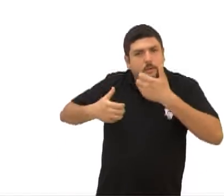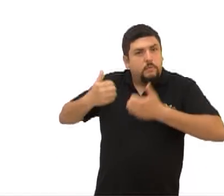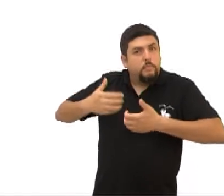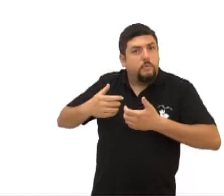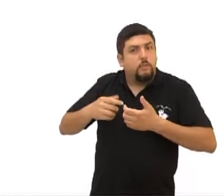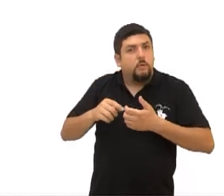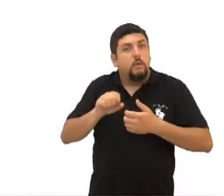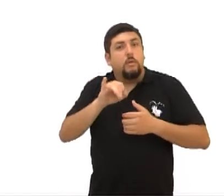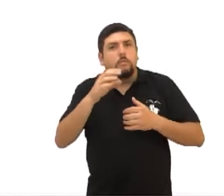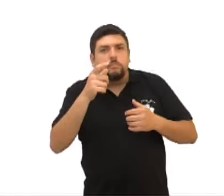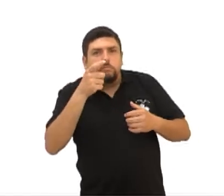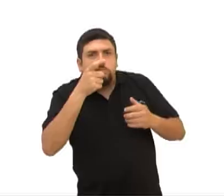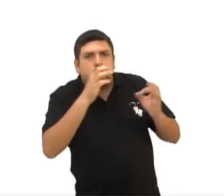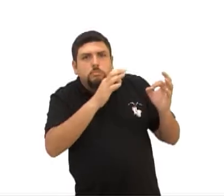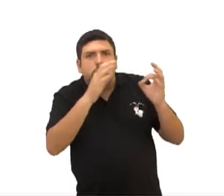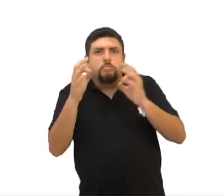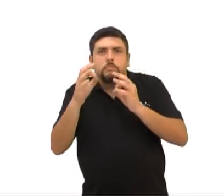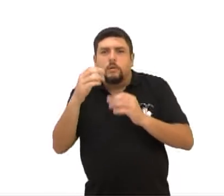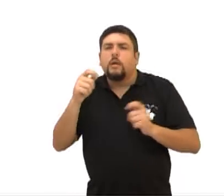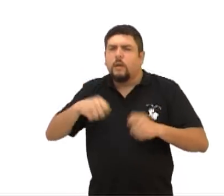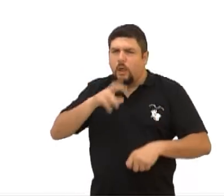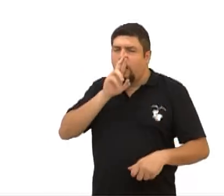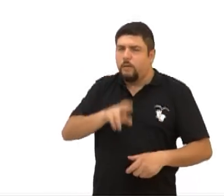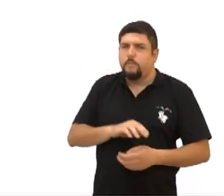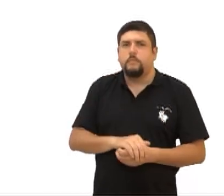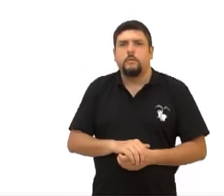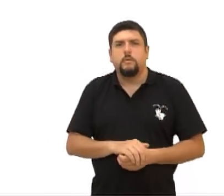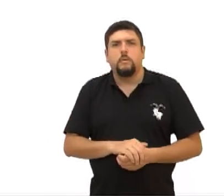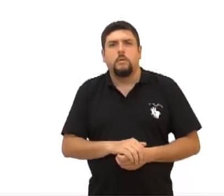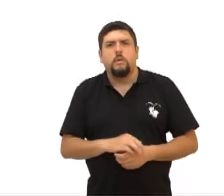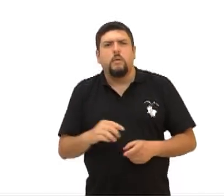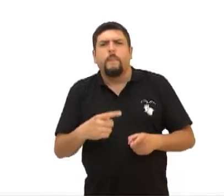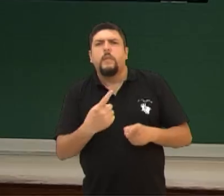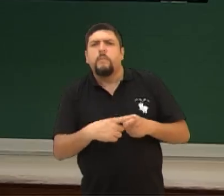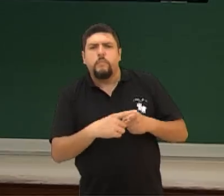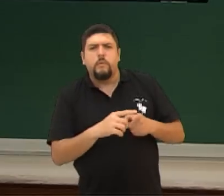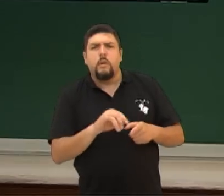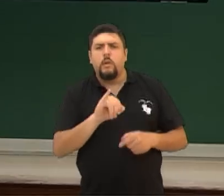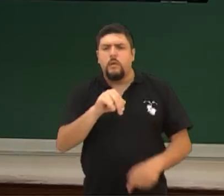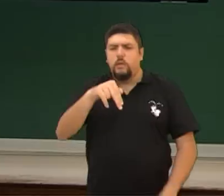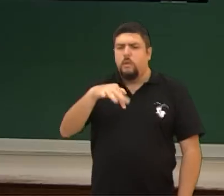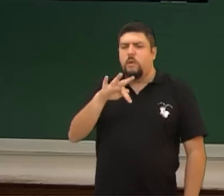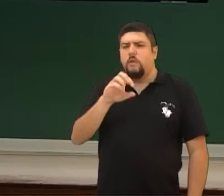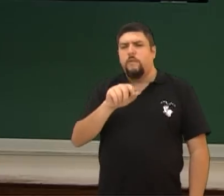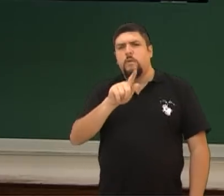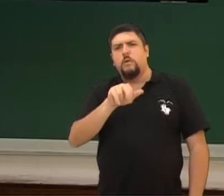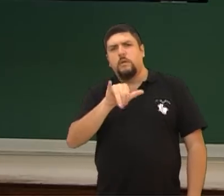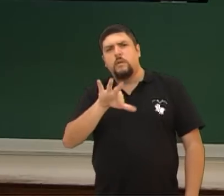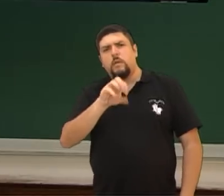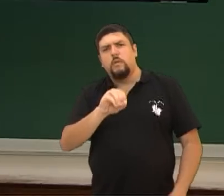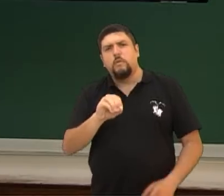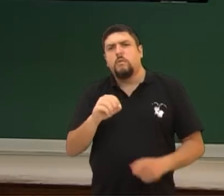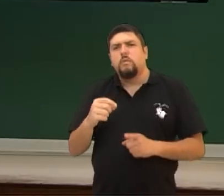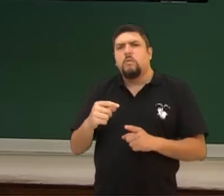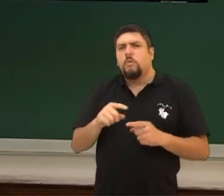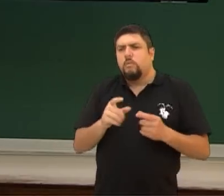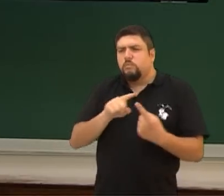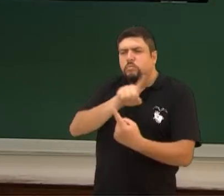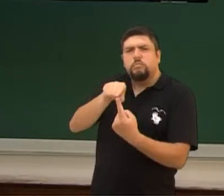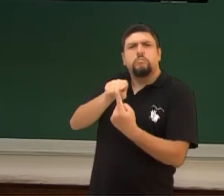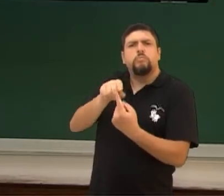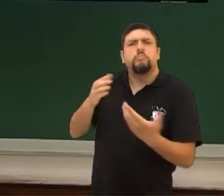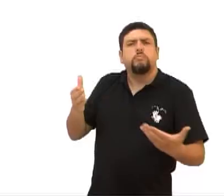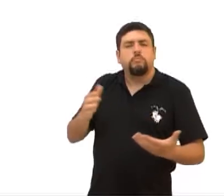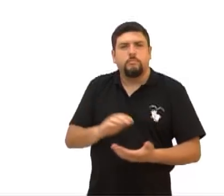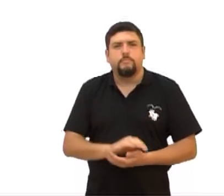você vai ter facilidade. Qual é a finalidade de produção deste infográfico? Então pense um pouquinho e